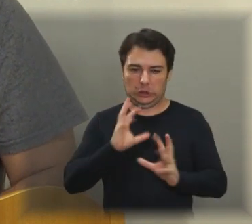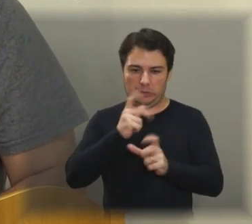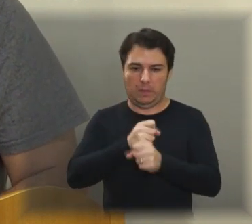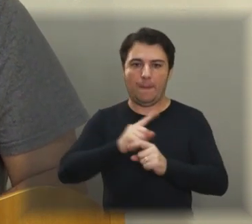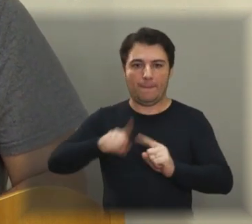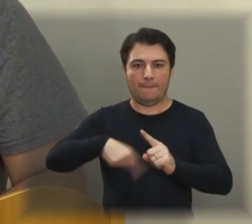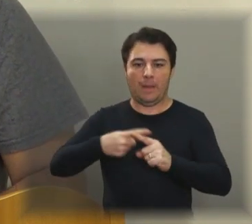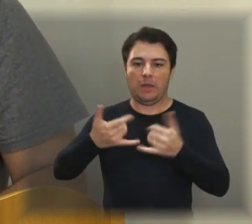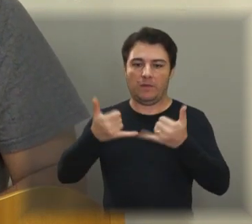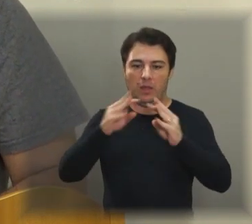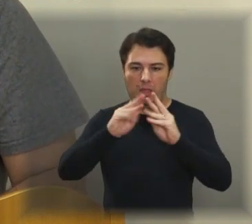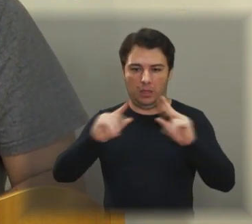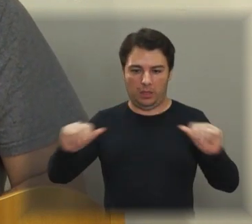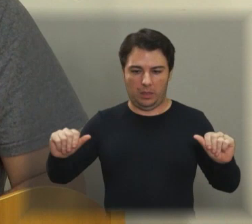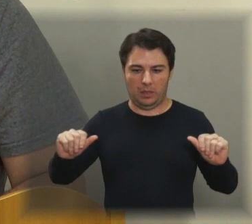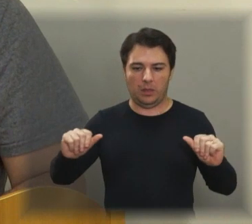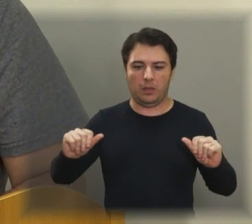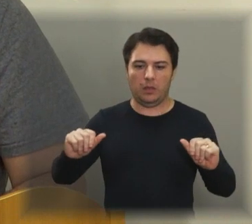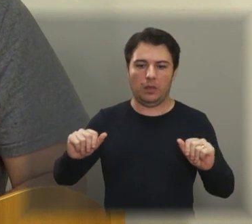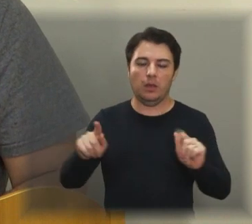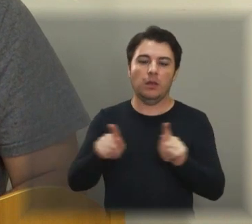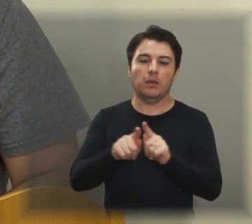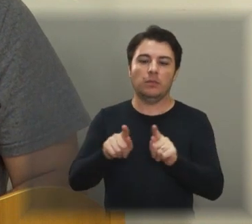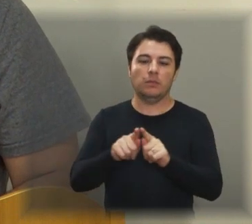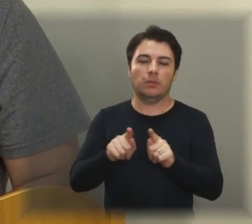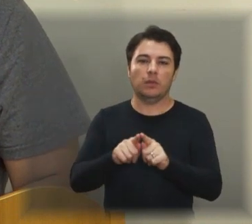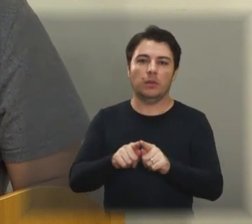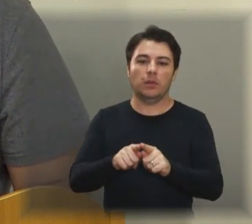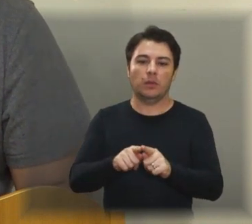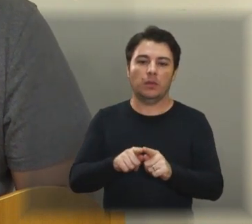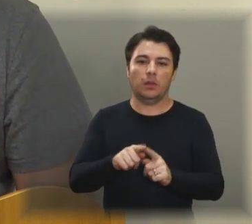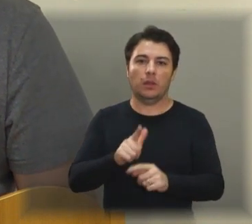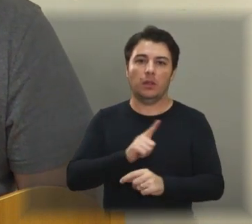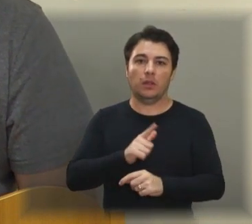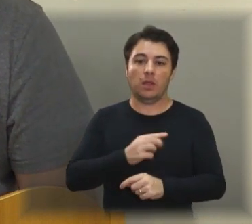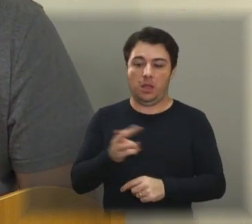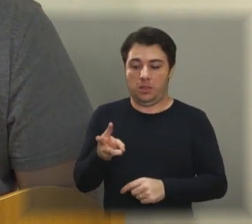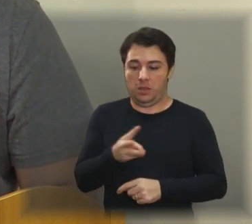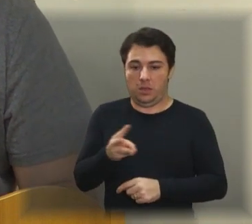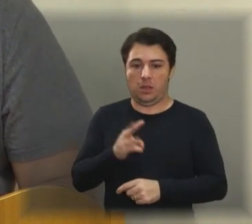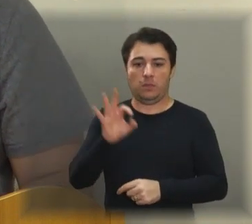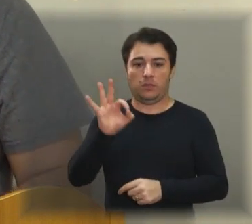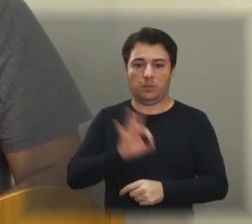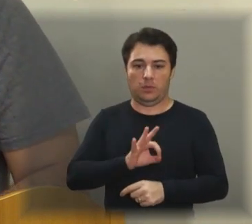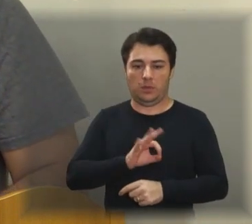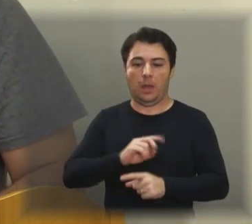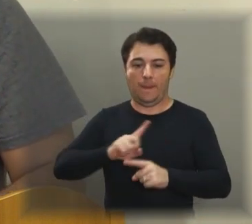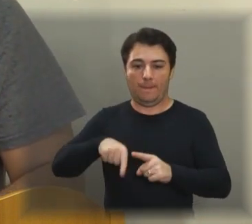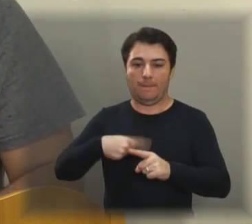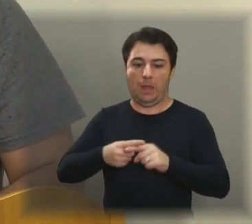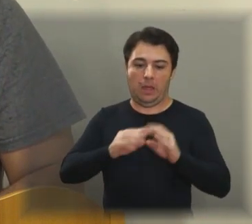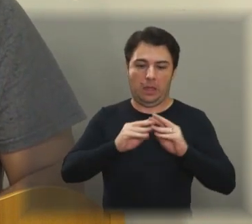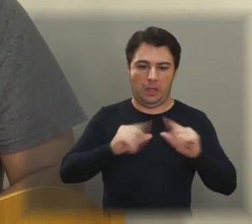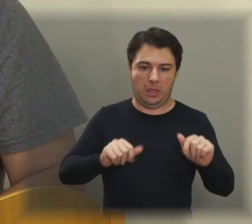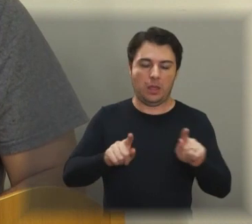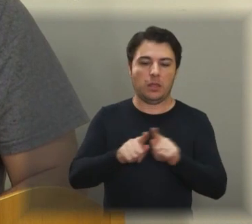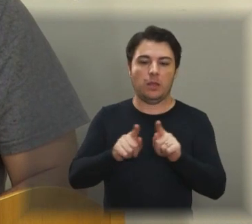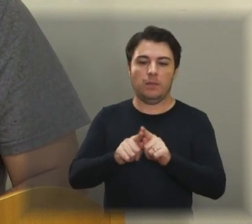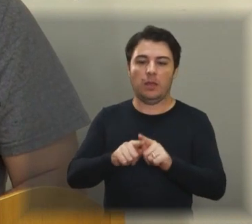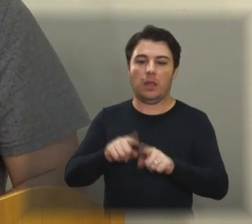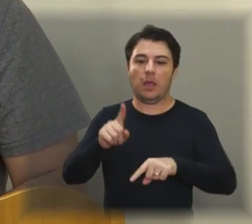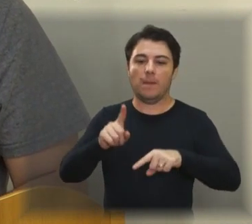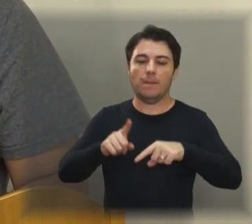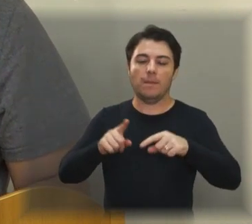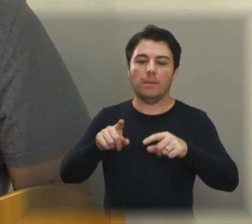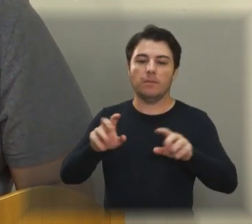corrosão aliás ocorrência corrosão e resultar em 33% somando corrosão e falha em